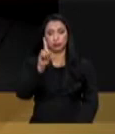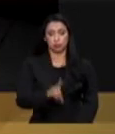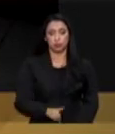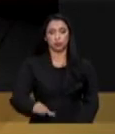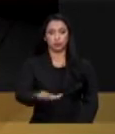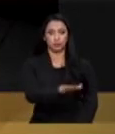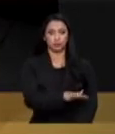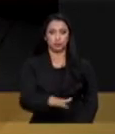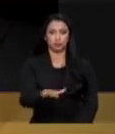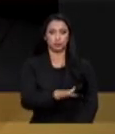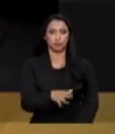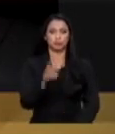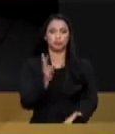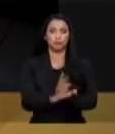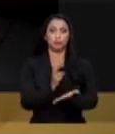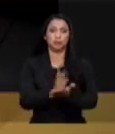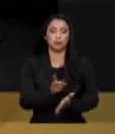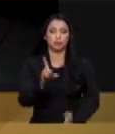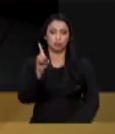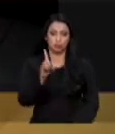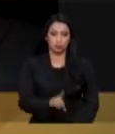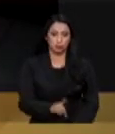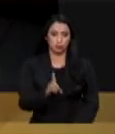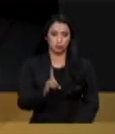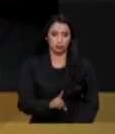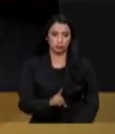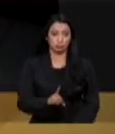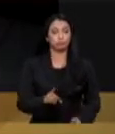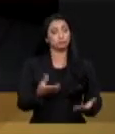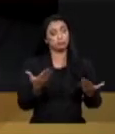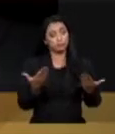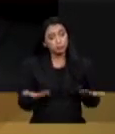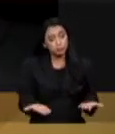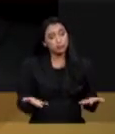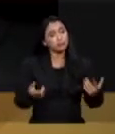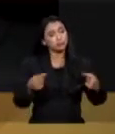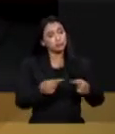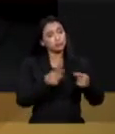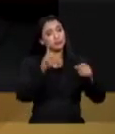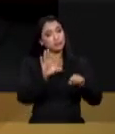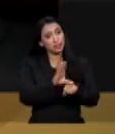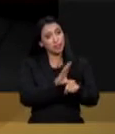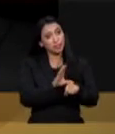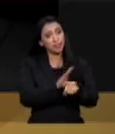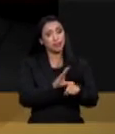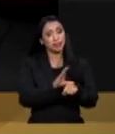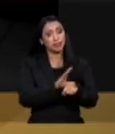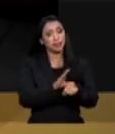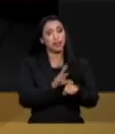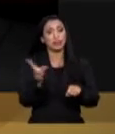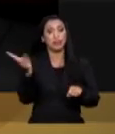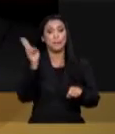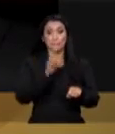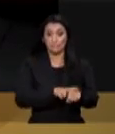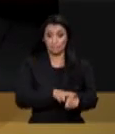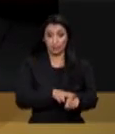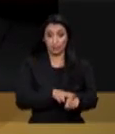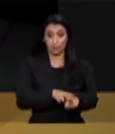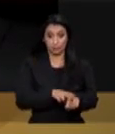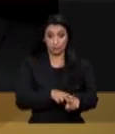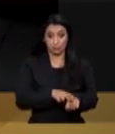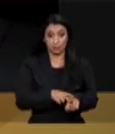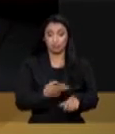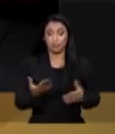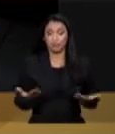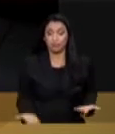territoriais, mesmo estando esses direitos consagrados na Carta Constitucional, inclusive como cláusula pétrea. Nos